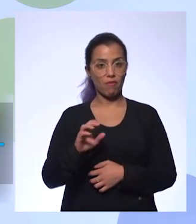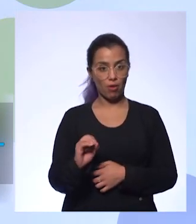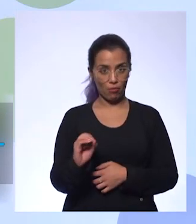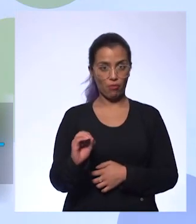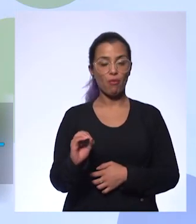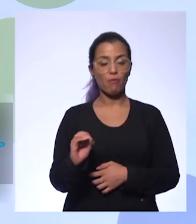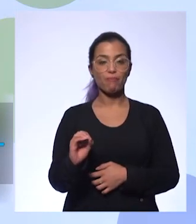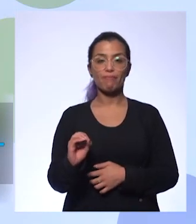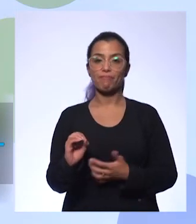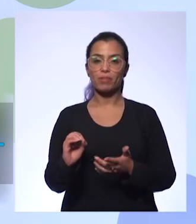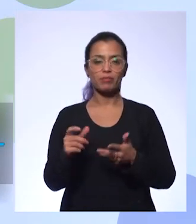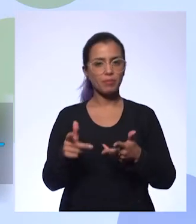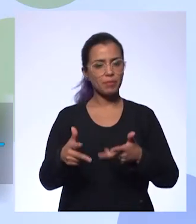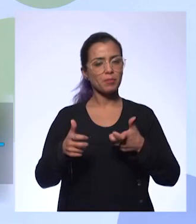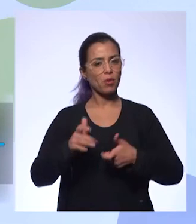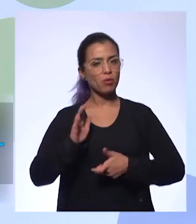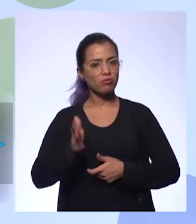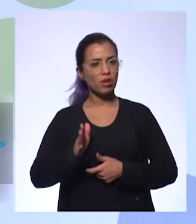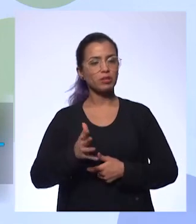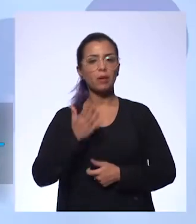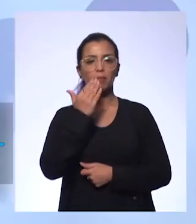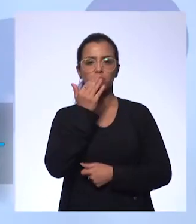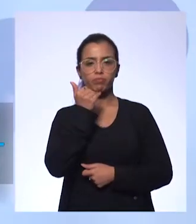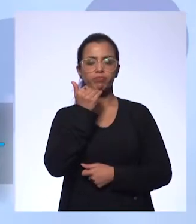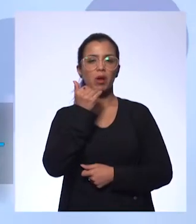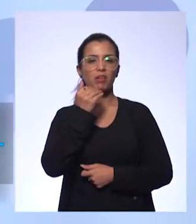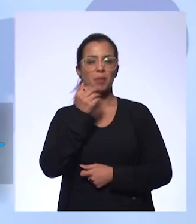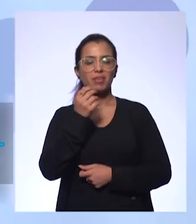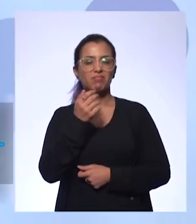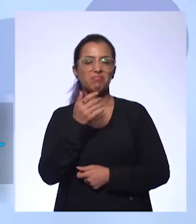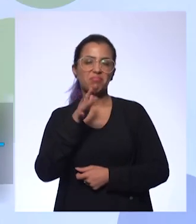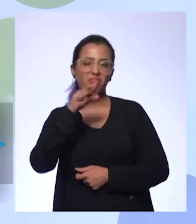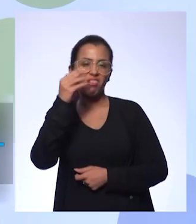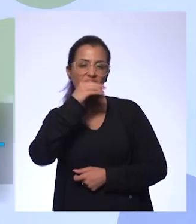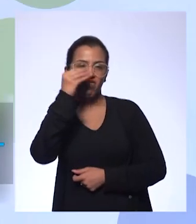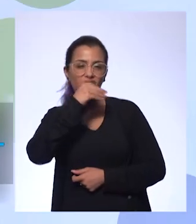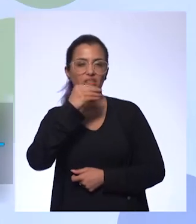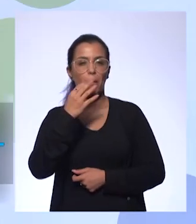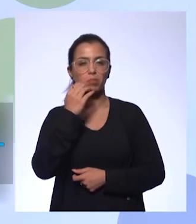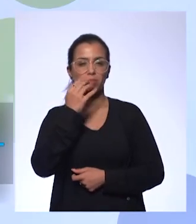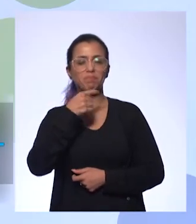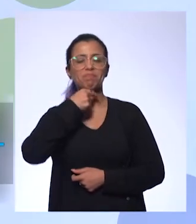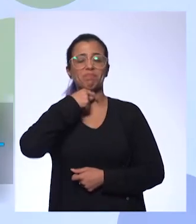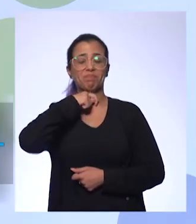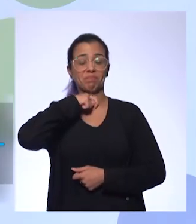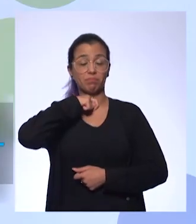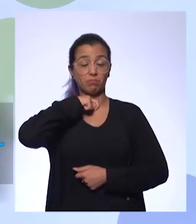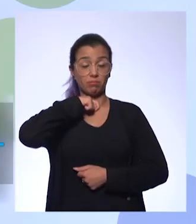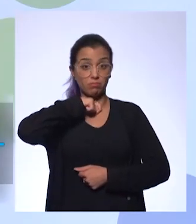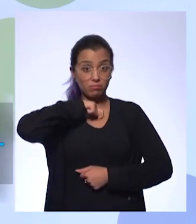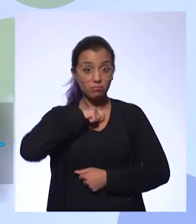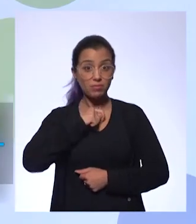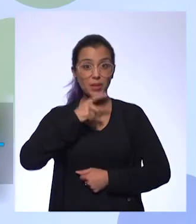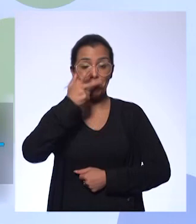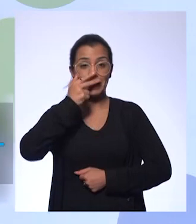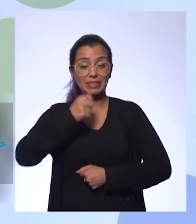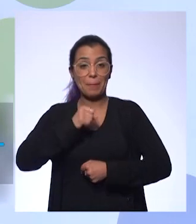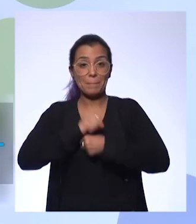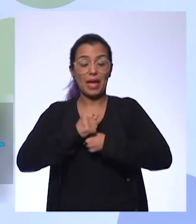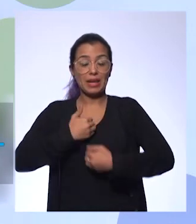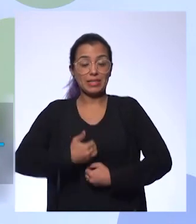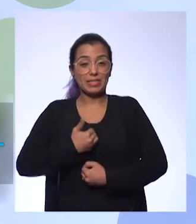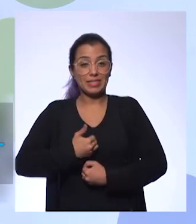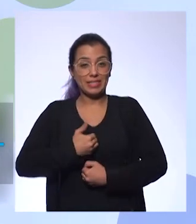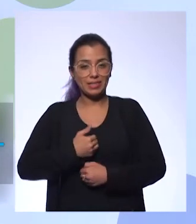alimento. Já repararam que quando você mastiga pouco, engole tudo aquilo, às vezes você sente uma dor aqui, dá uma travada no esôfago? Então, é